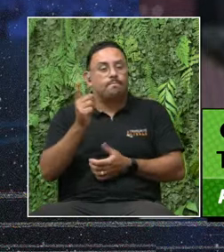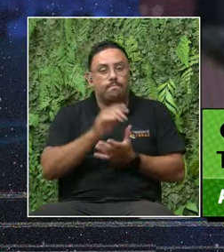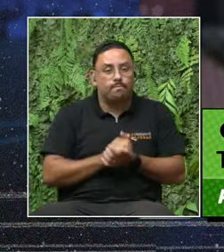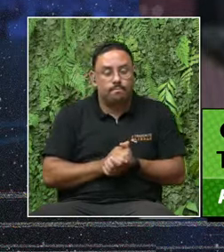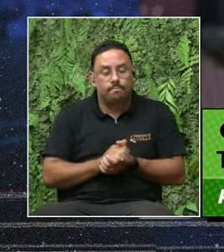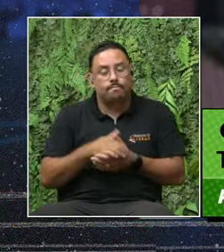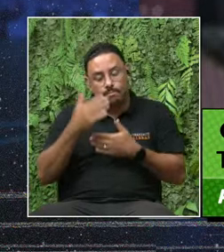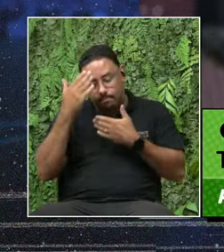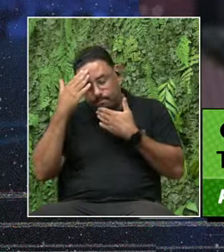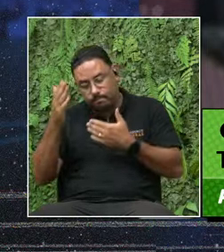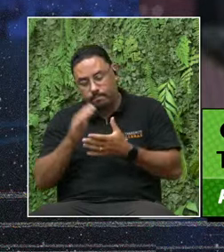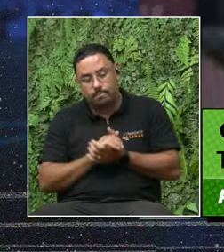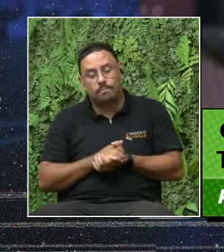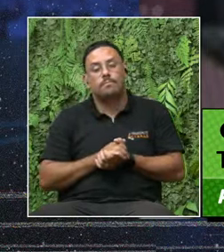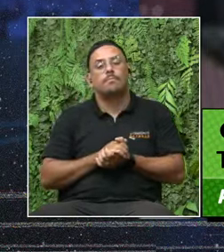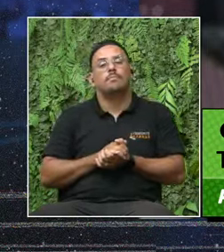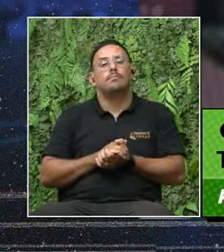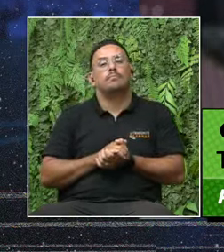fato